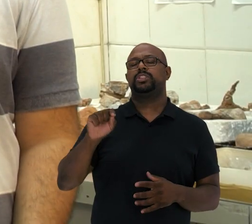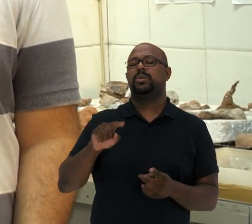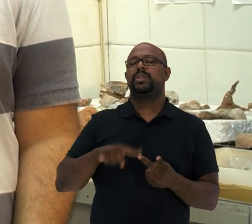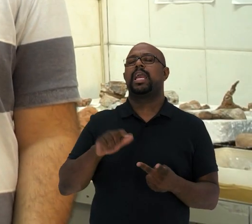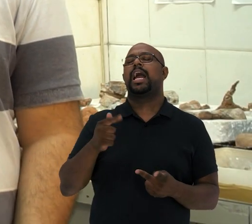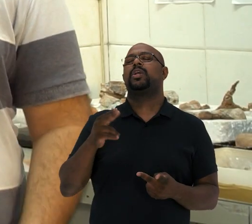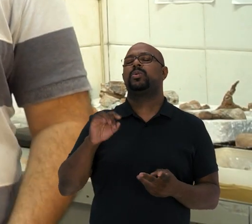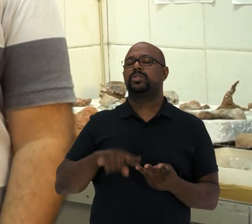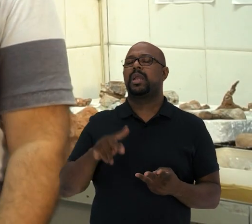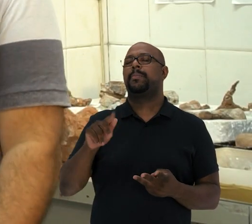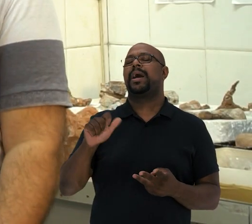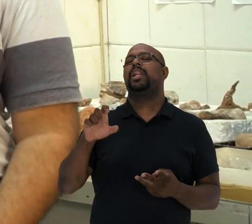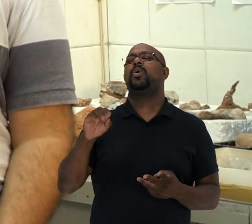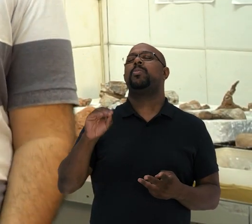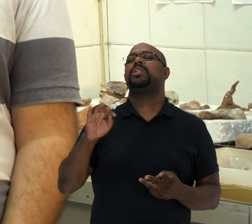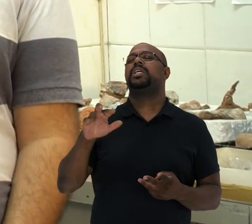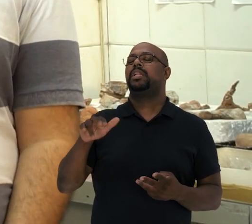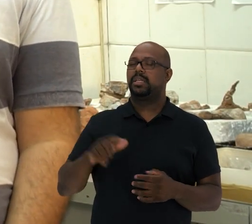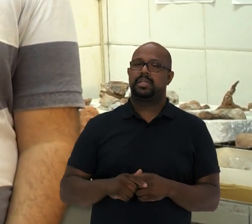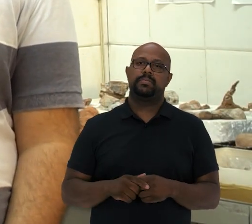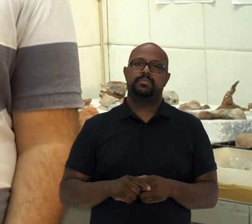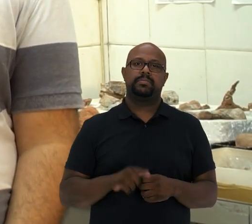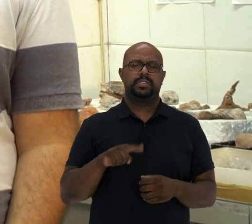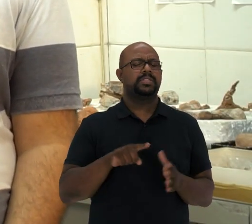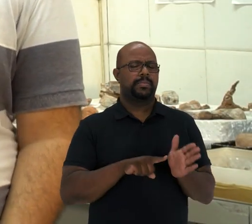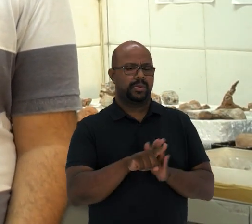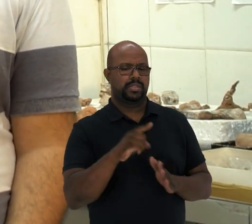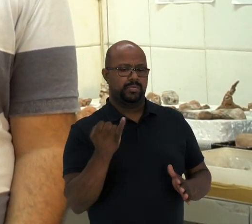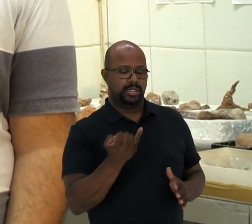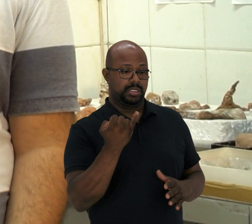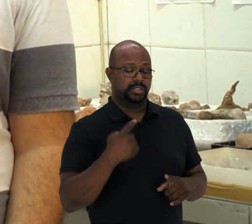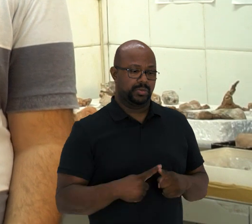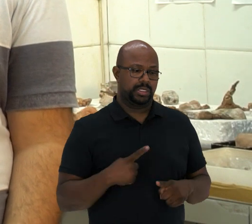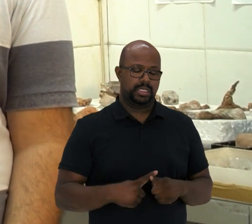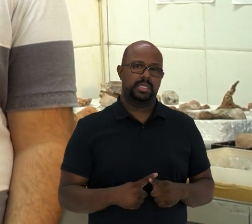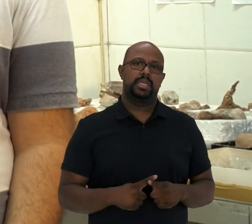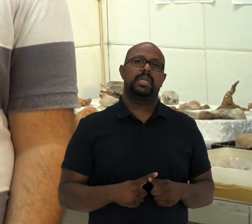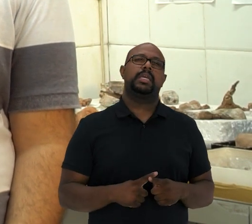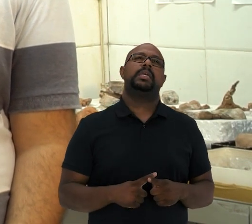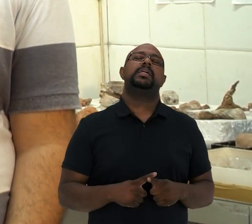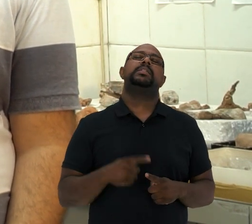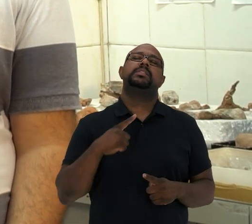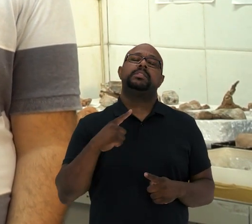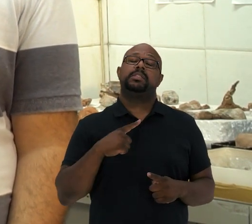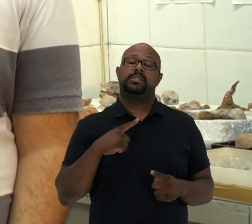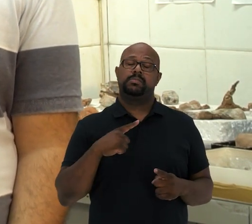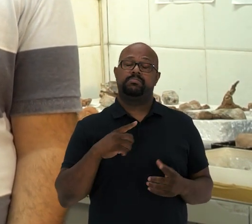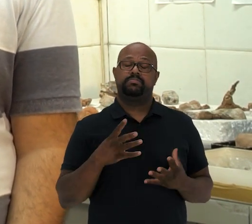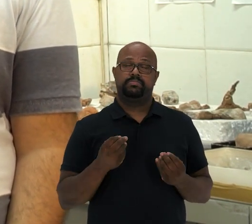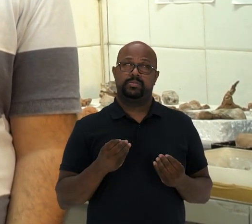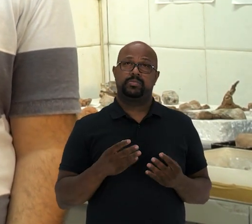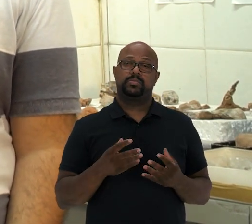o que é arqueologia, o que é paleobotânica? Essa é uma pergunta importante, né, porque existe uma grande